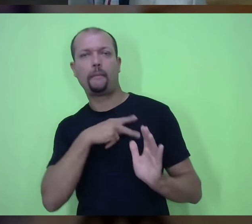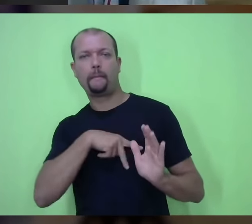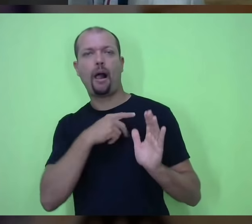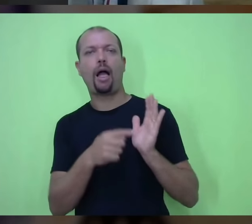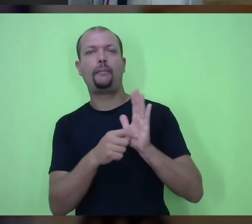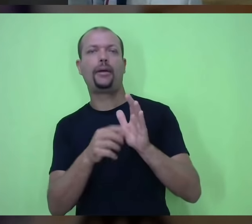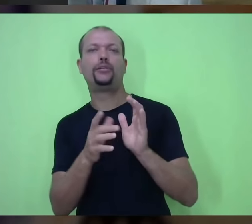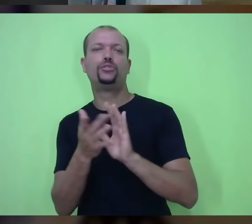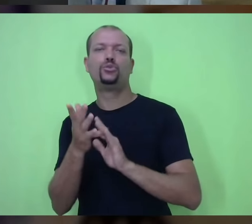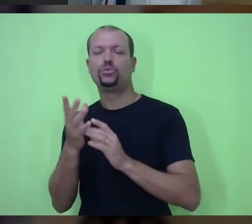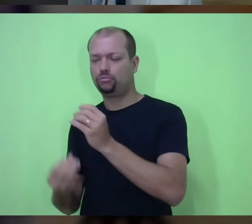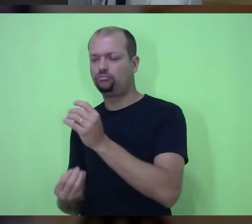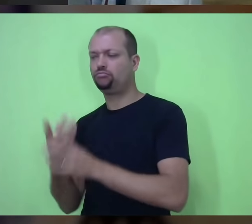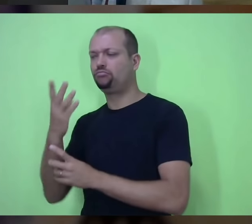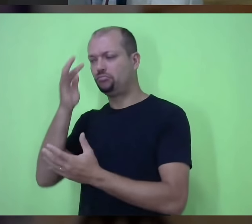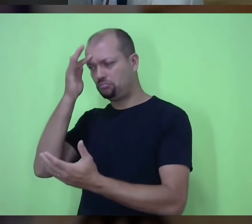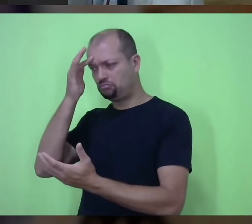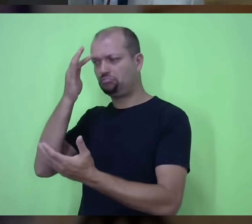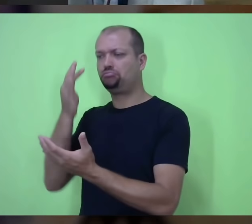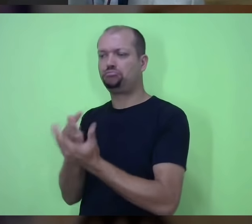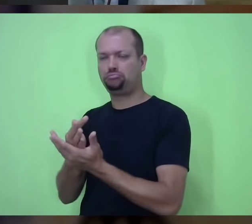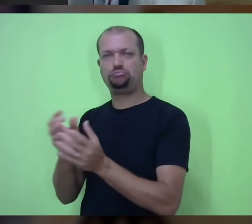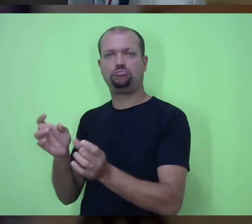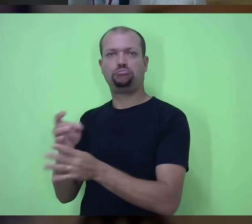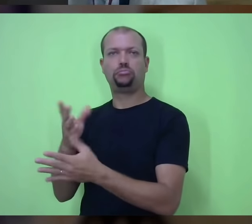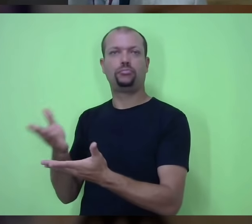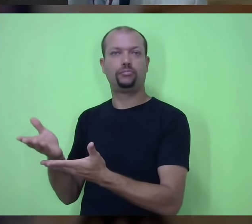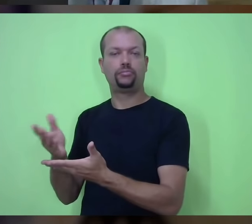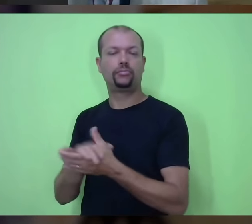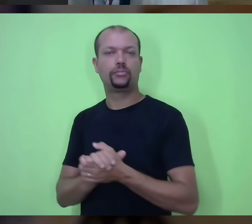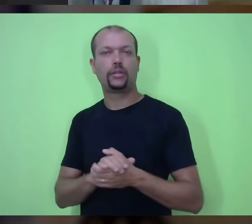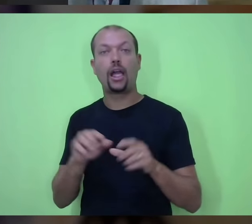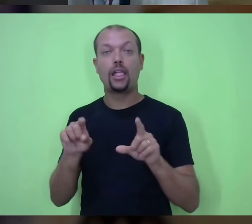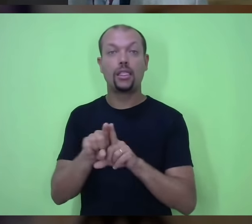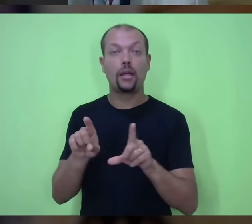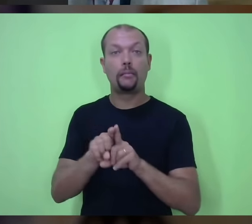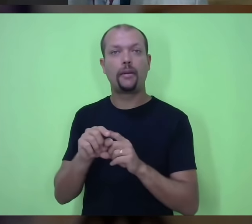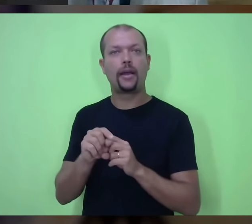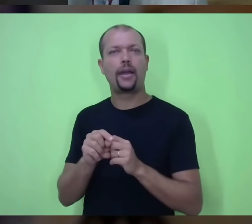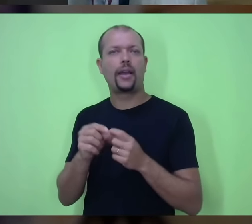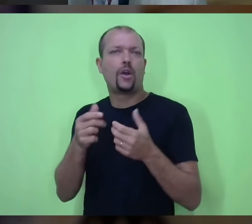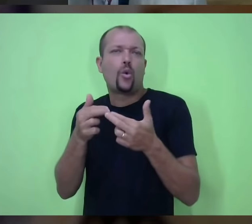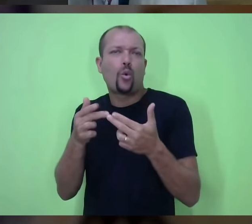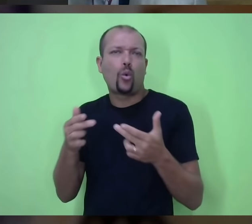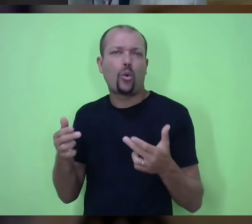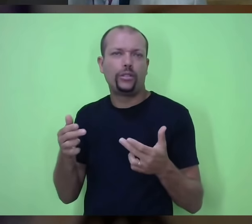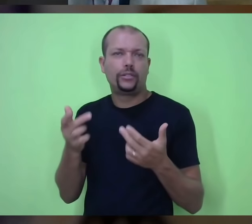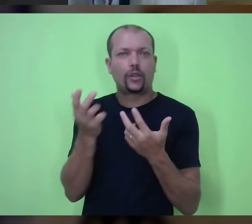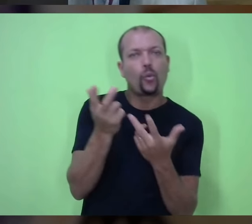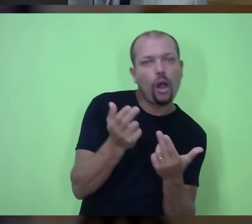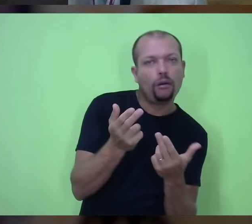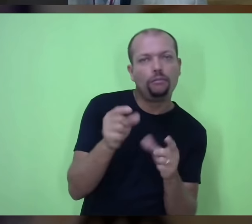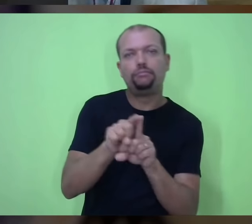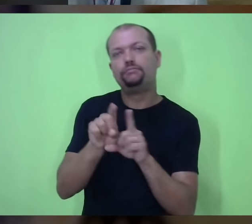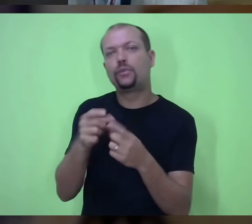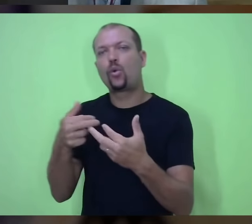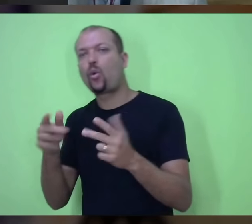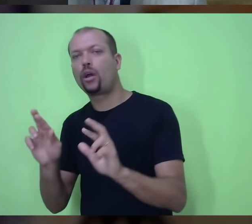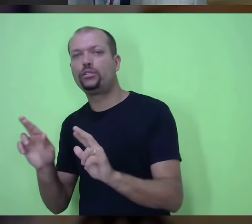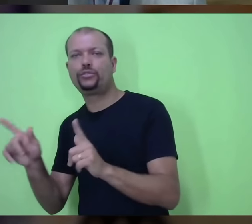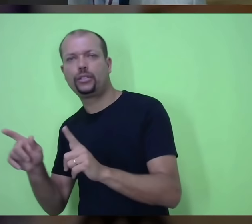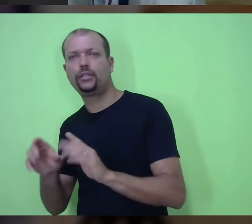consumador da fé. E aí existe também, na mesma dimensão, semelhanças e diferenças. Porque